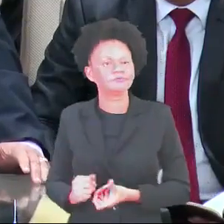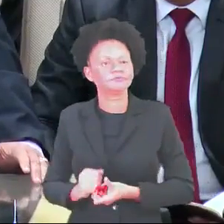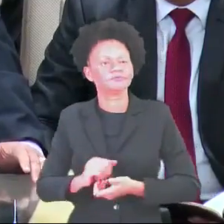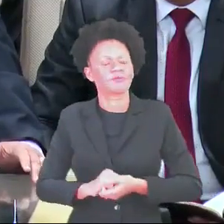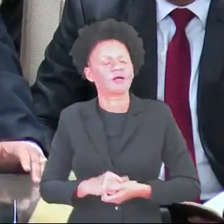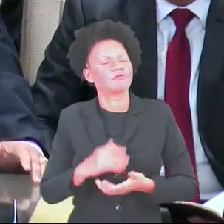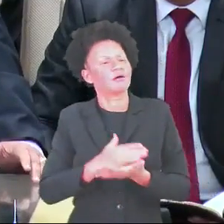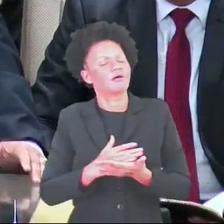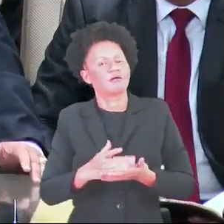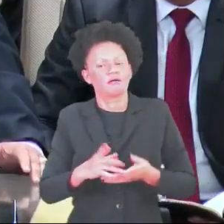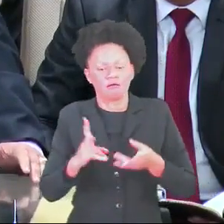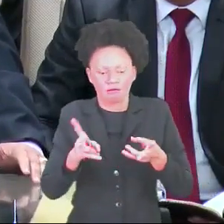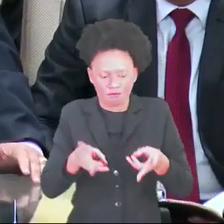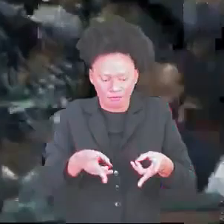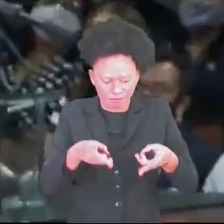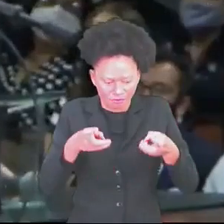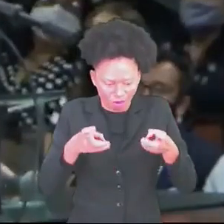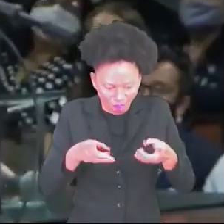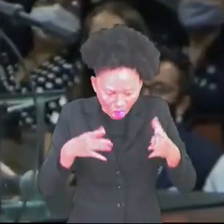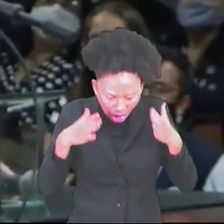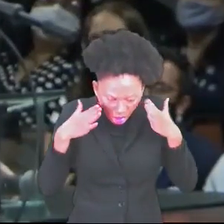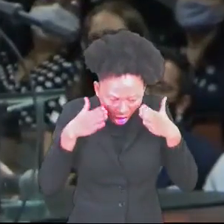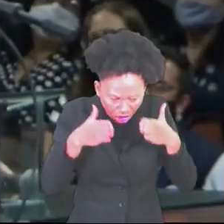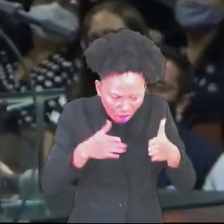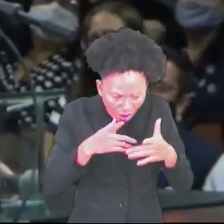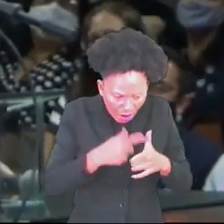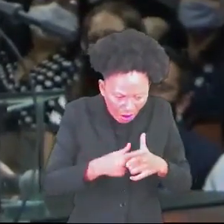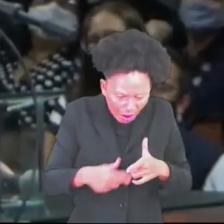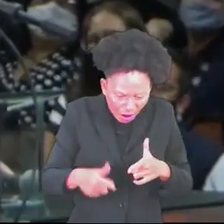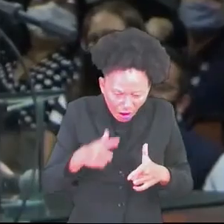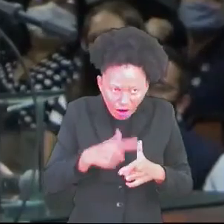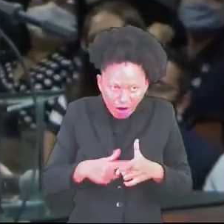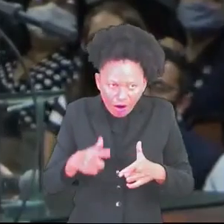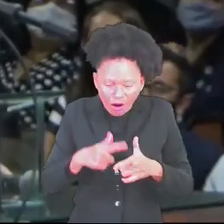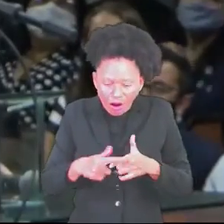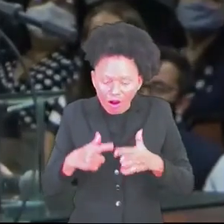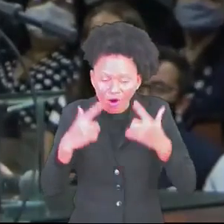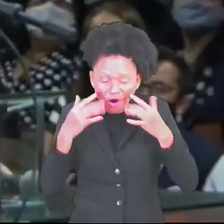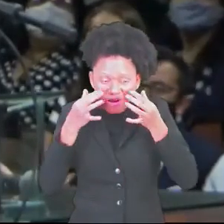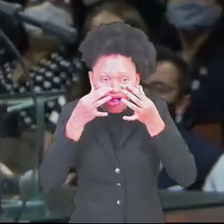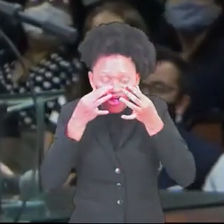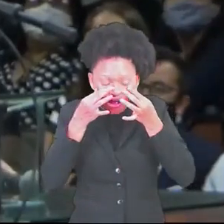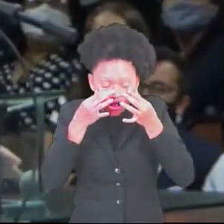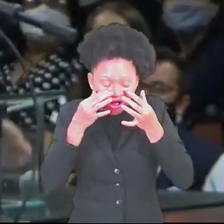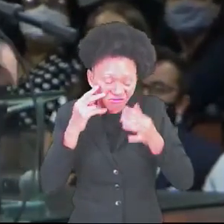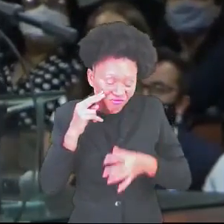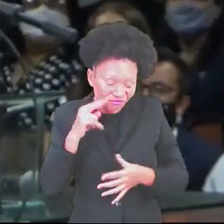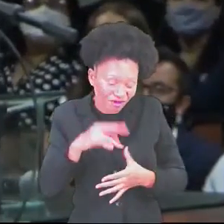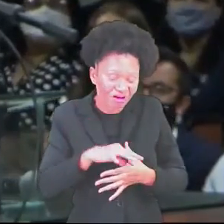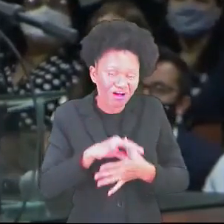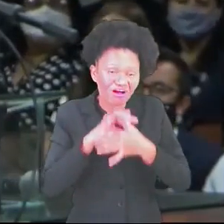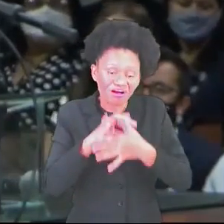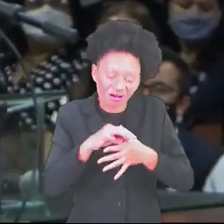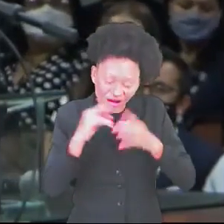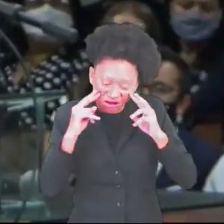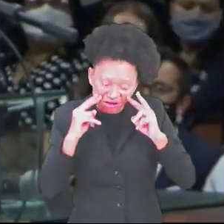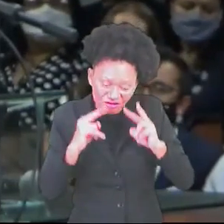e começa a enxergar os problemas com a sua visão natural. O